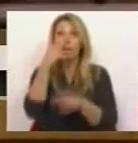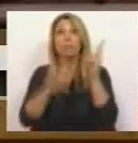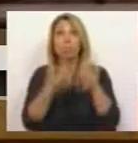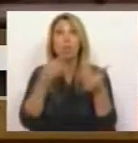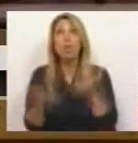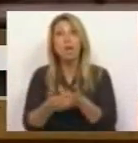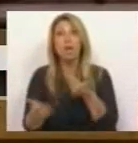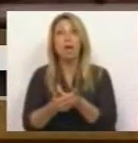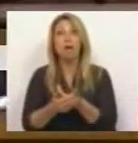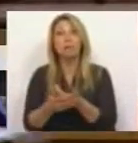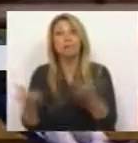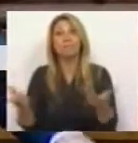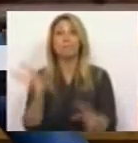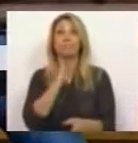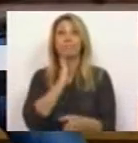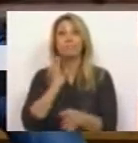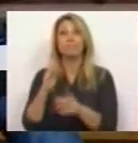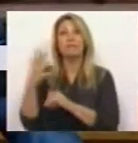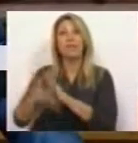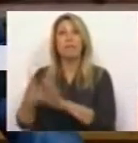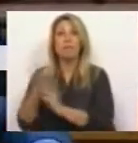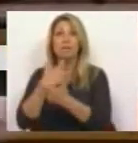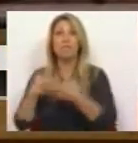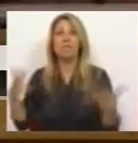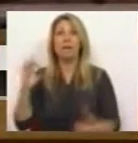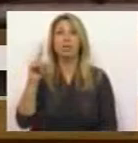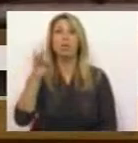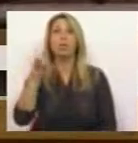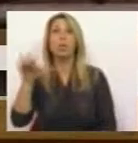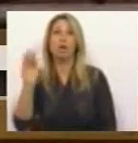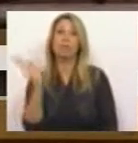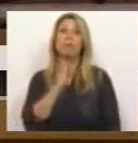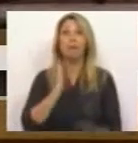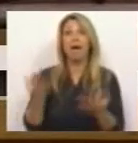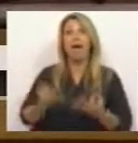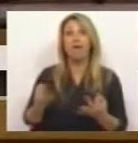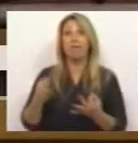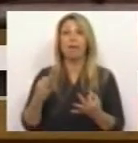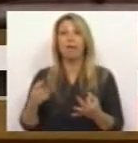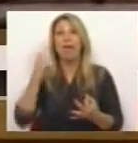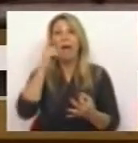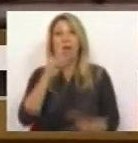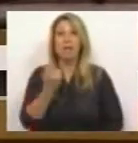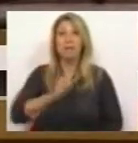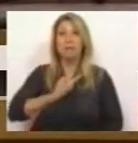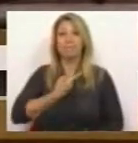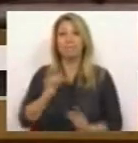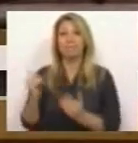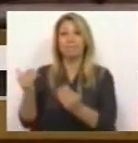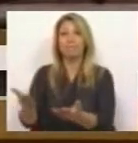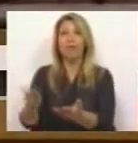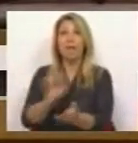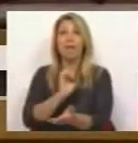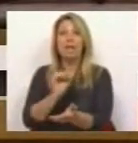à mercê das celuloses numa situação de verdadeira dependência, a quem cedem ou a quem se veem obrigados a ceder as